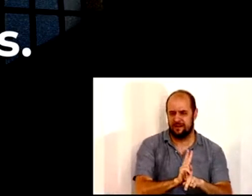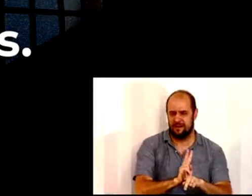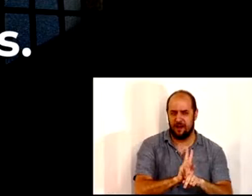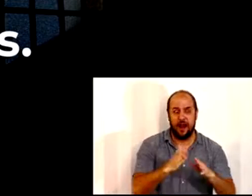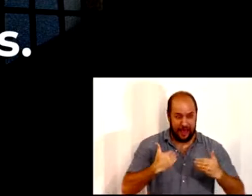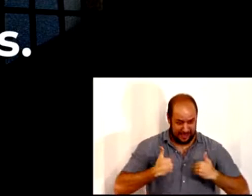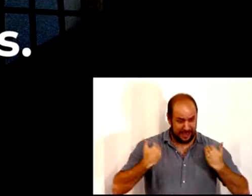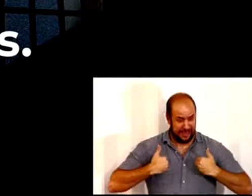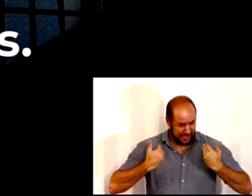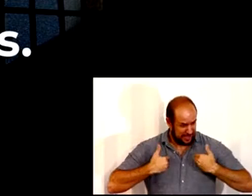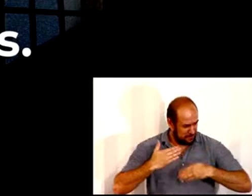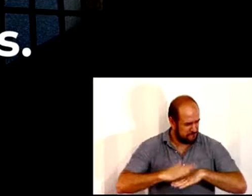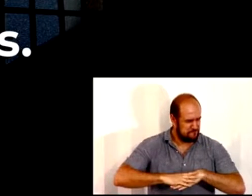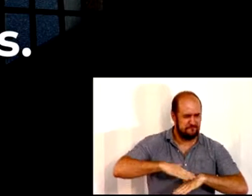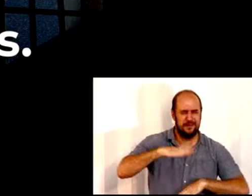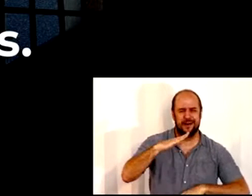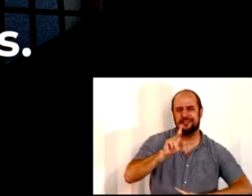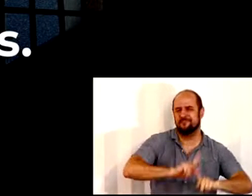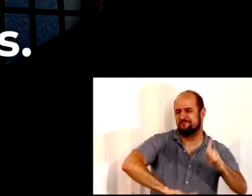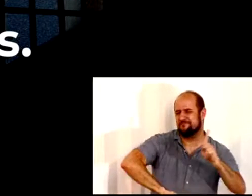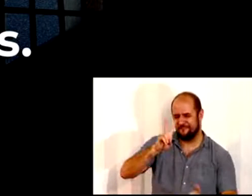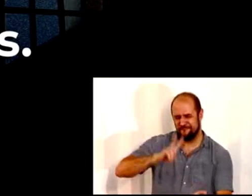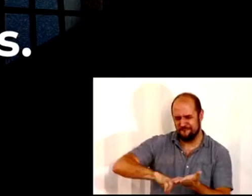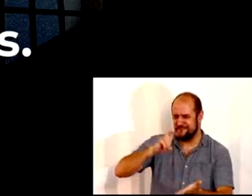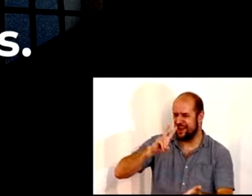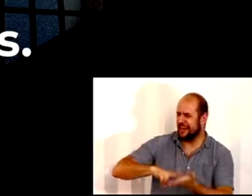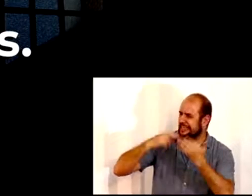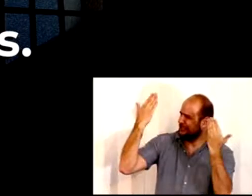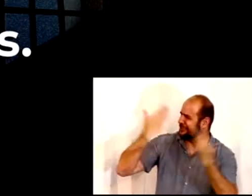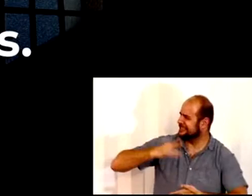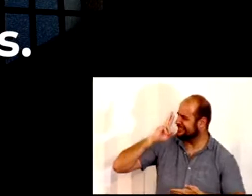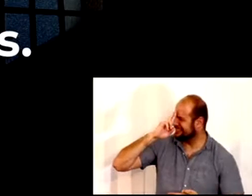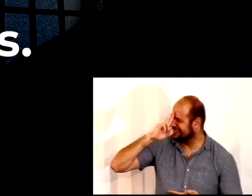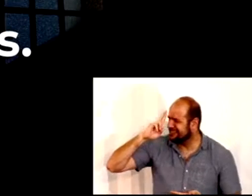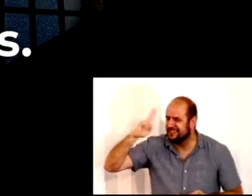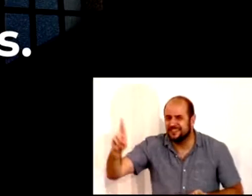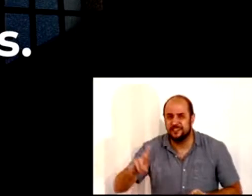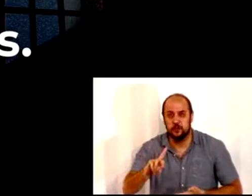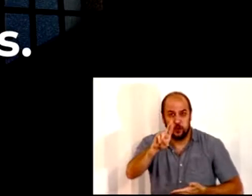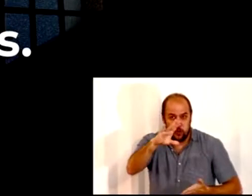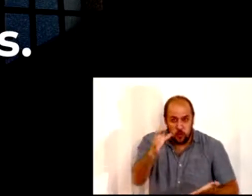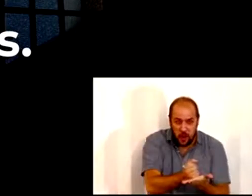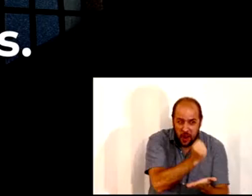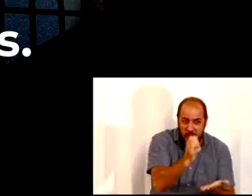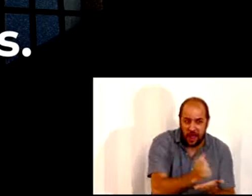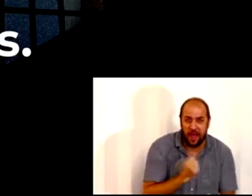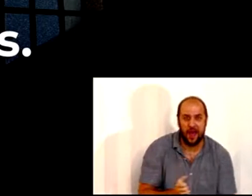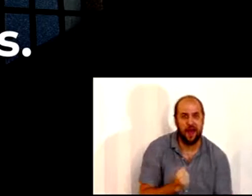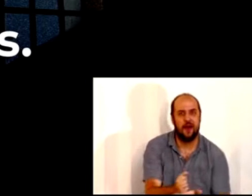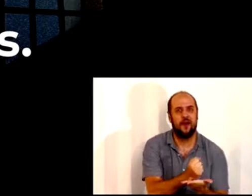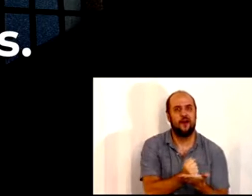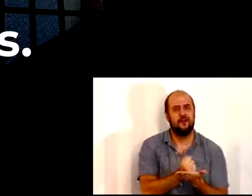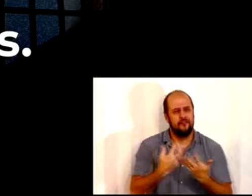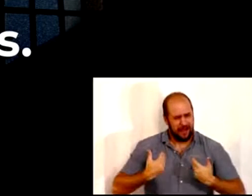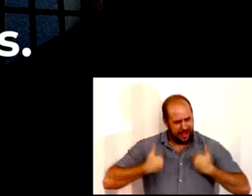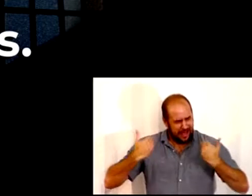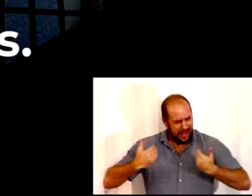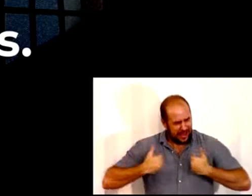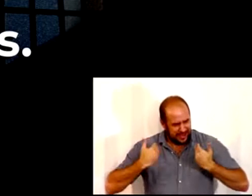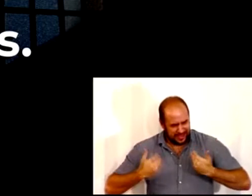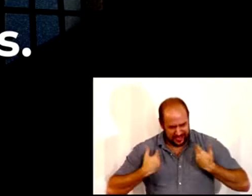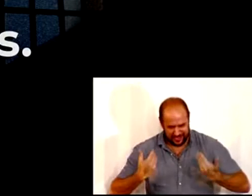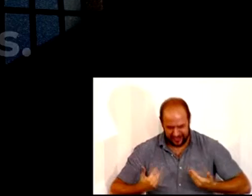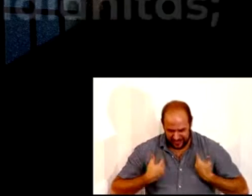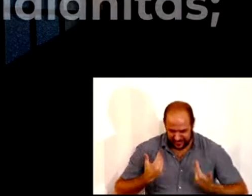aumentaste. Alegram-se eles diante de ti como se alegram na ceifa e como exultam quando repartem